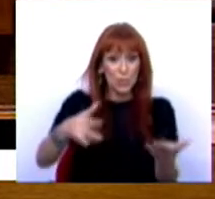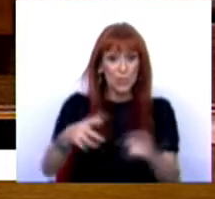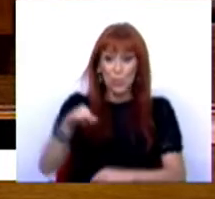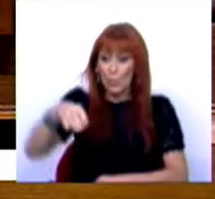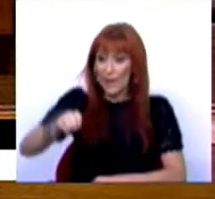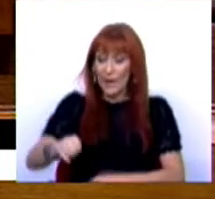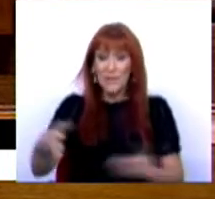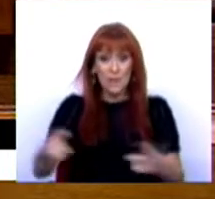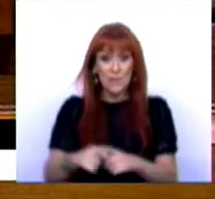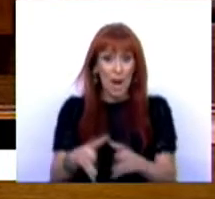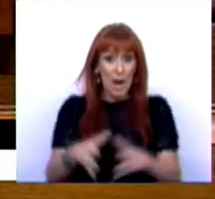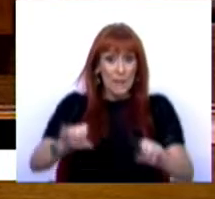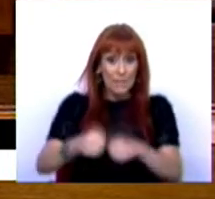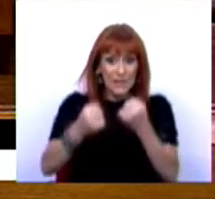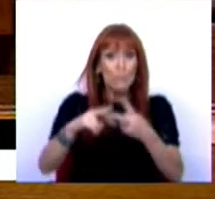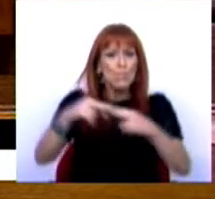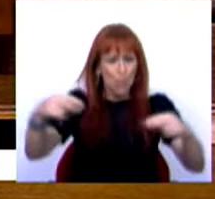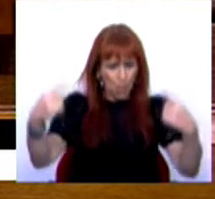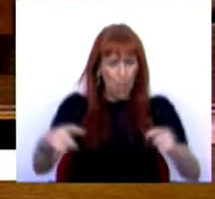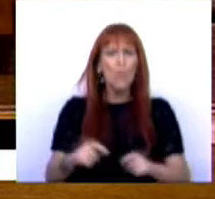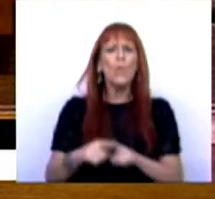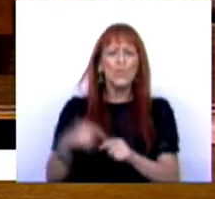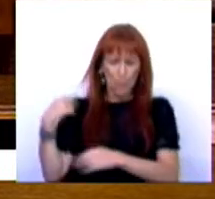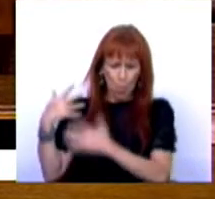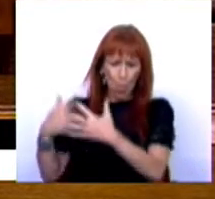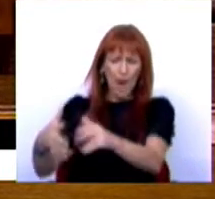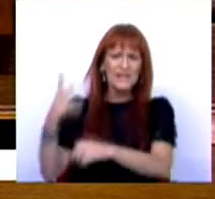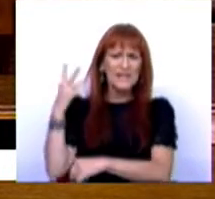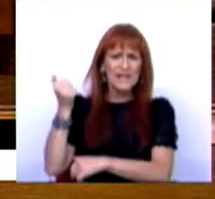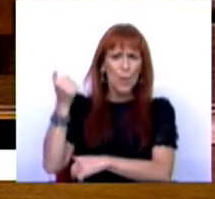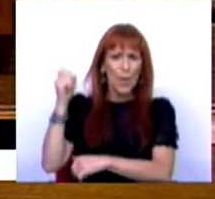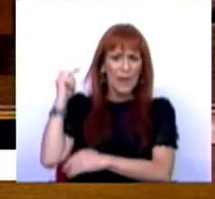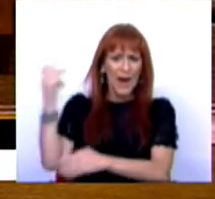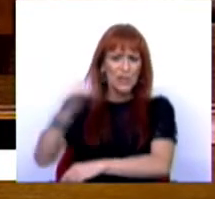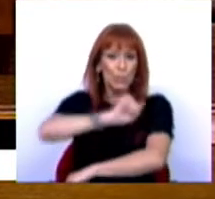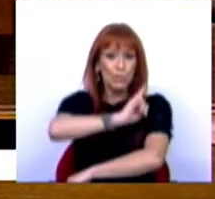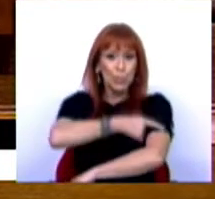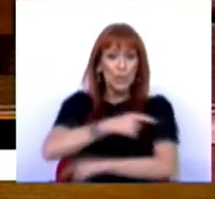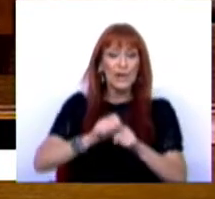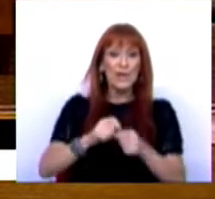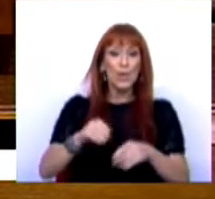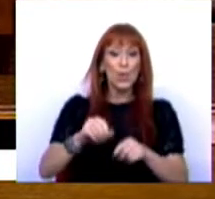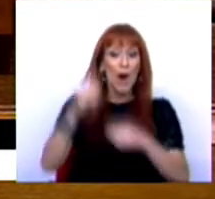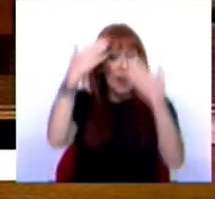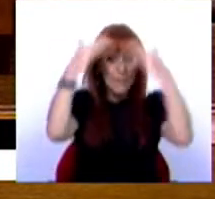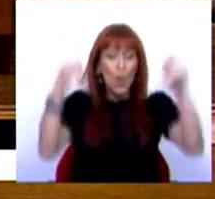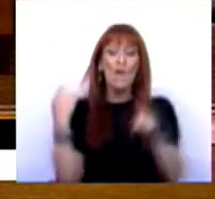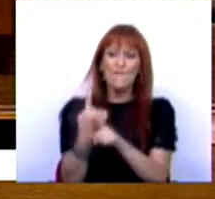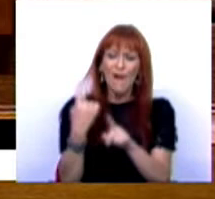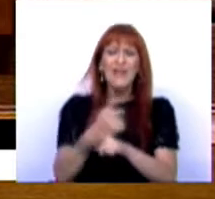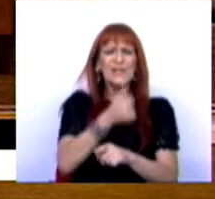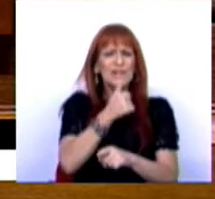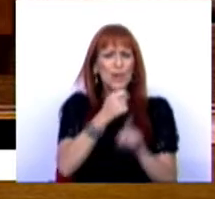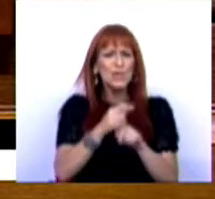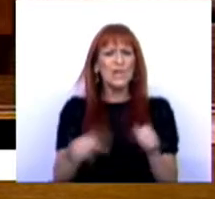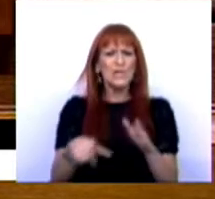Partido Socialista, como grande partido autárquico, teve ao longo de quase 5 décadas de poder local democrático sucessivos decisores